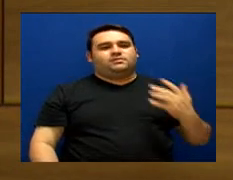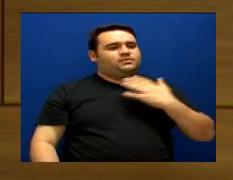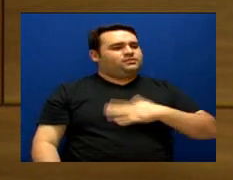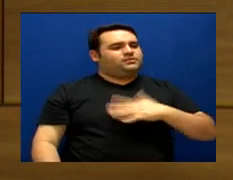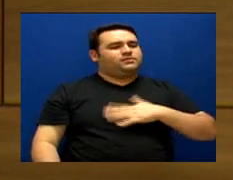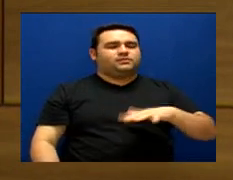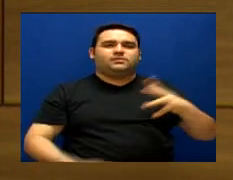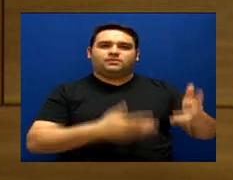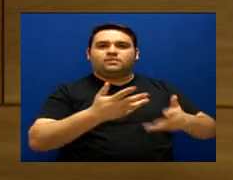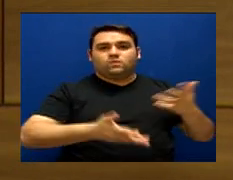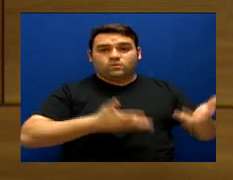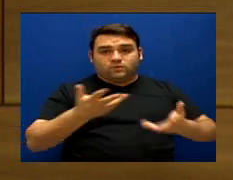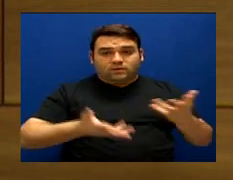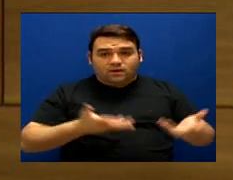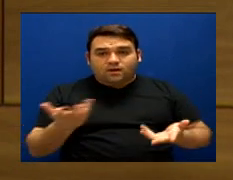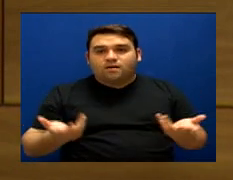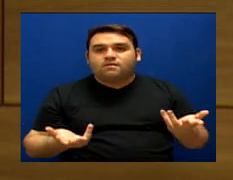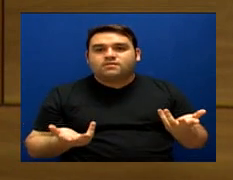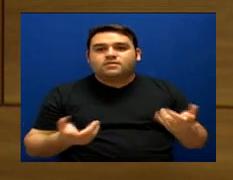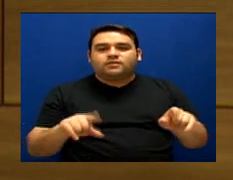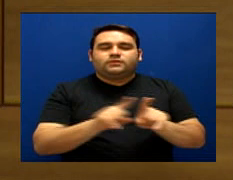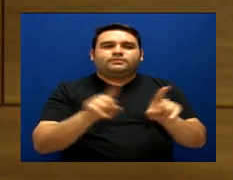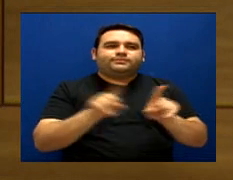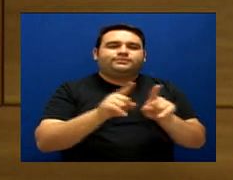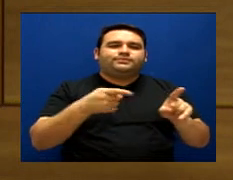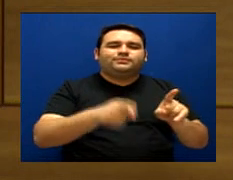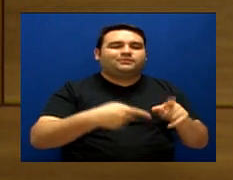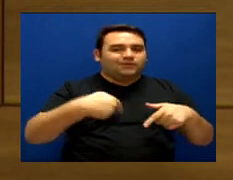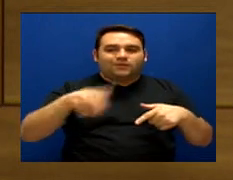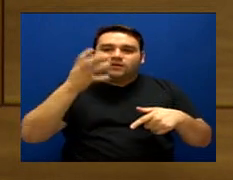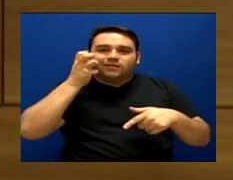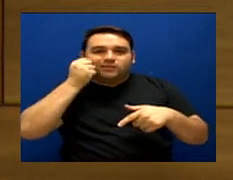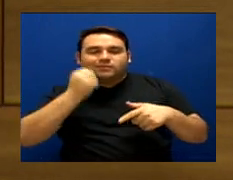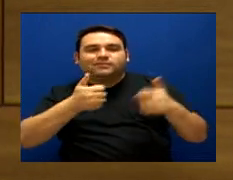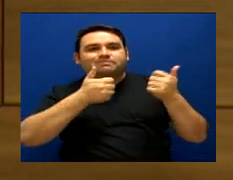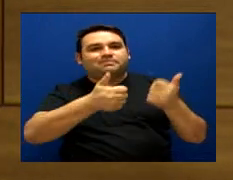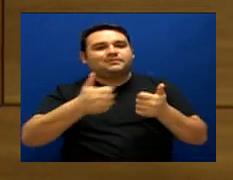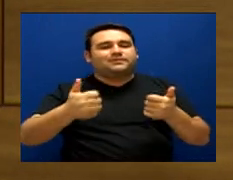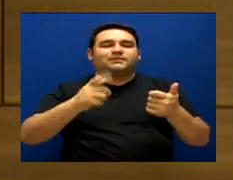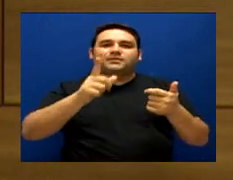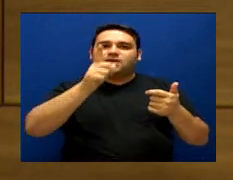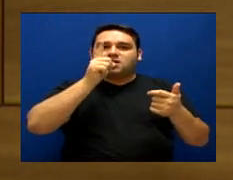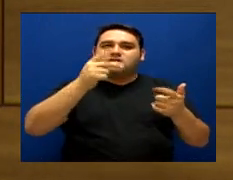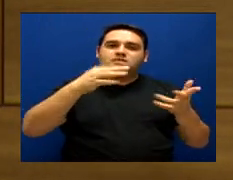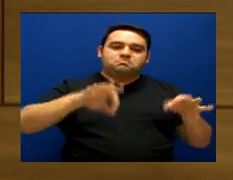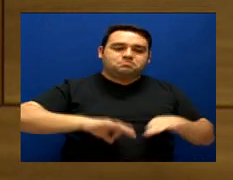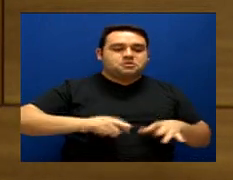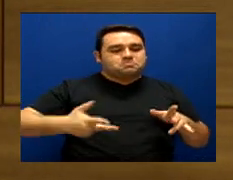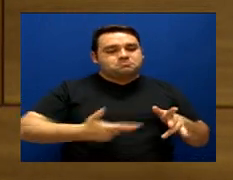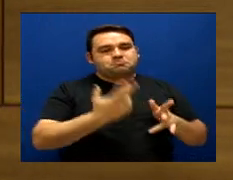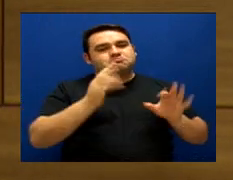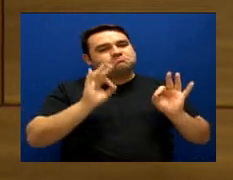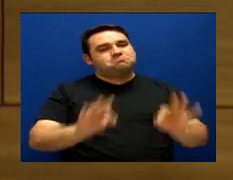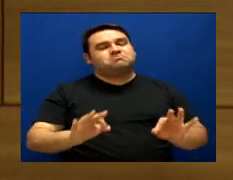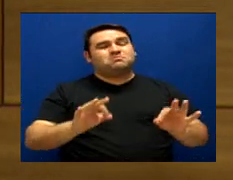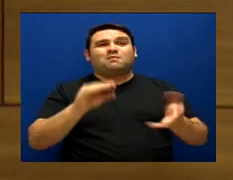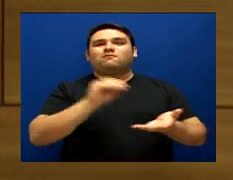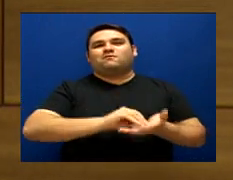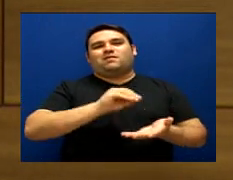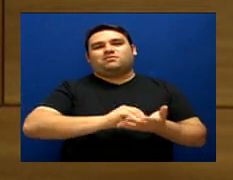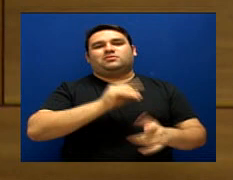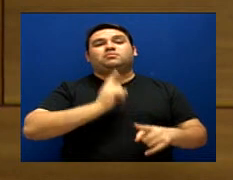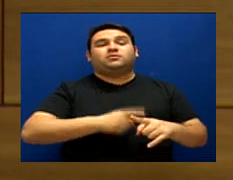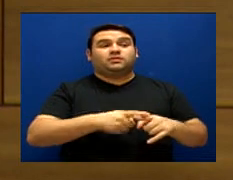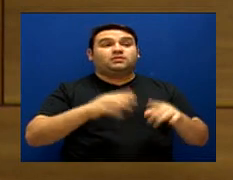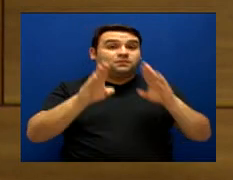bem-estar, de tratar esse animal, de encaminhá-lo para adoção bem castrado e tudo mais. Essa falta é enorme, porque o que a